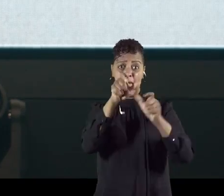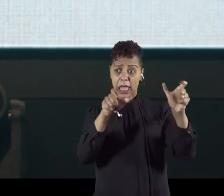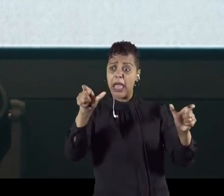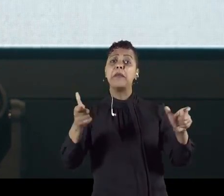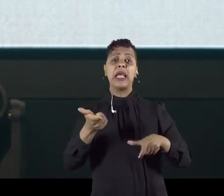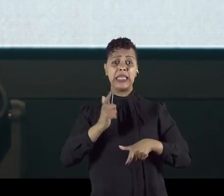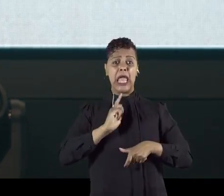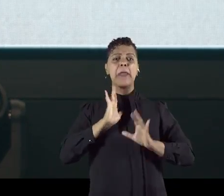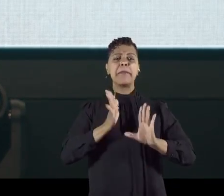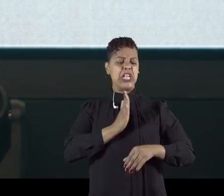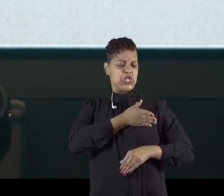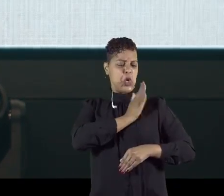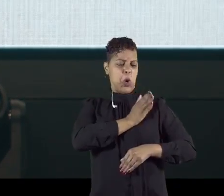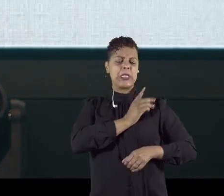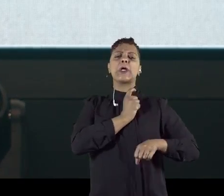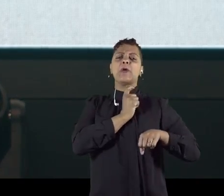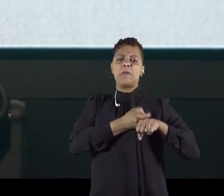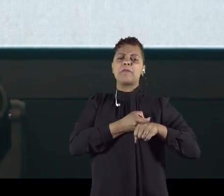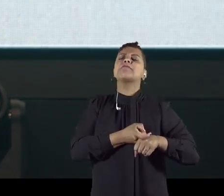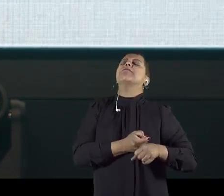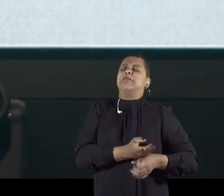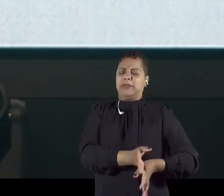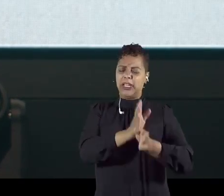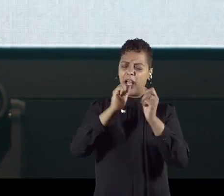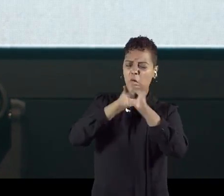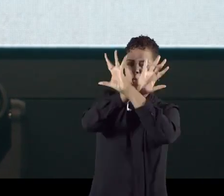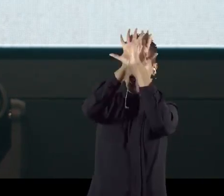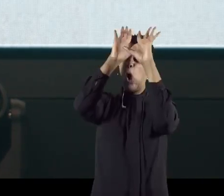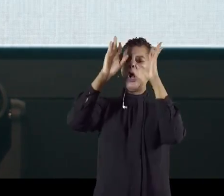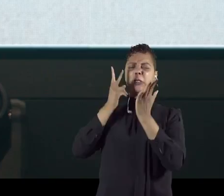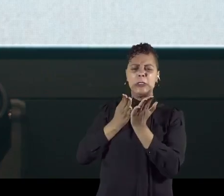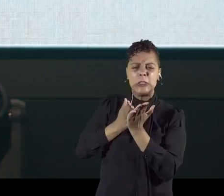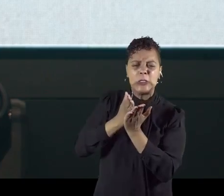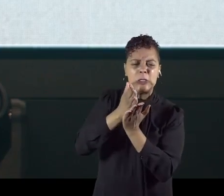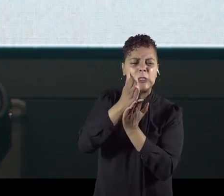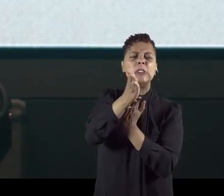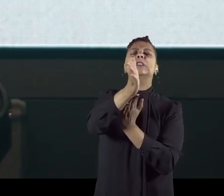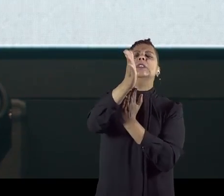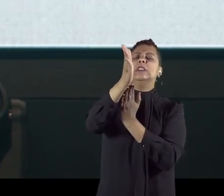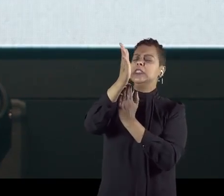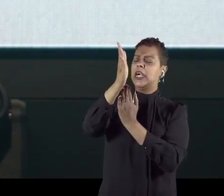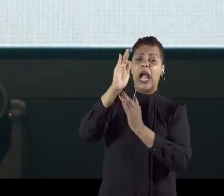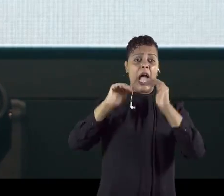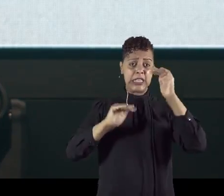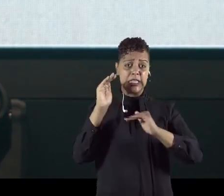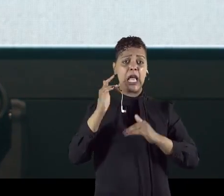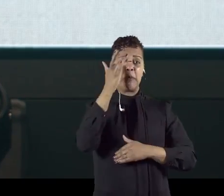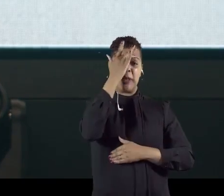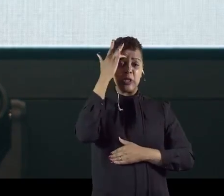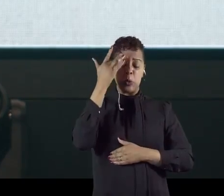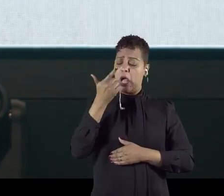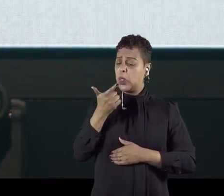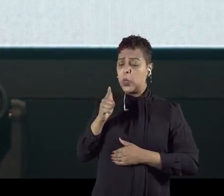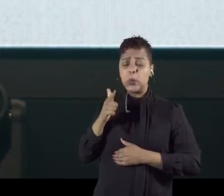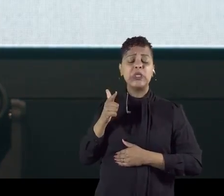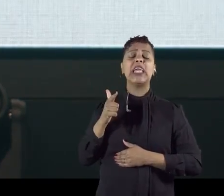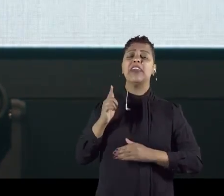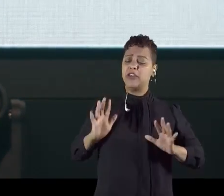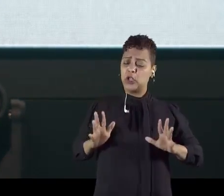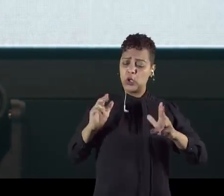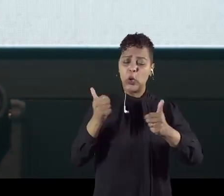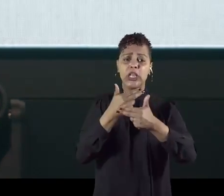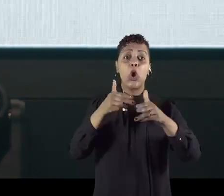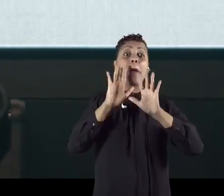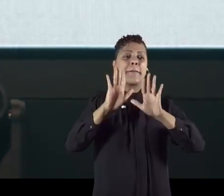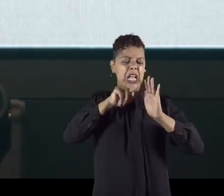com coração firme em Deus louvando e exaltando gente que pode não ter tido toda educação do mundo mas